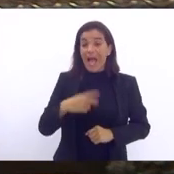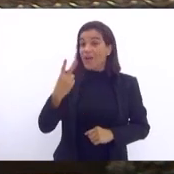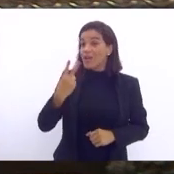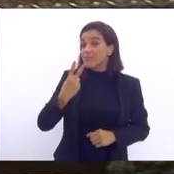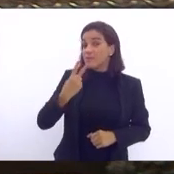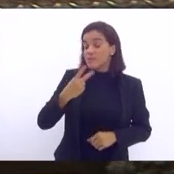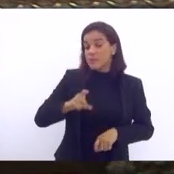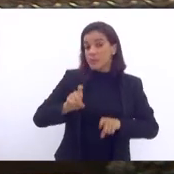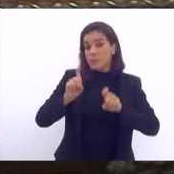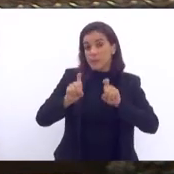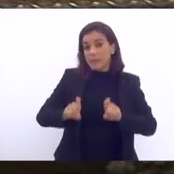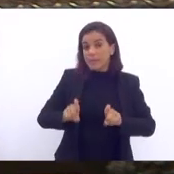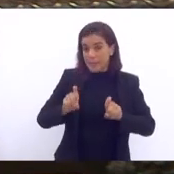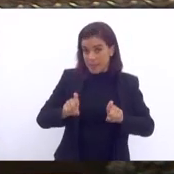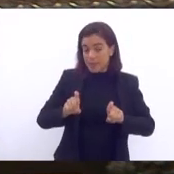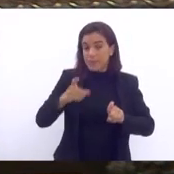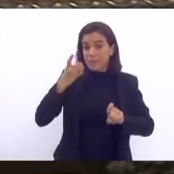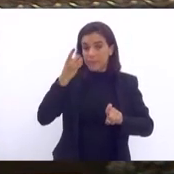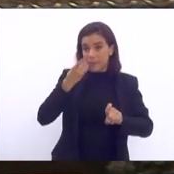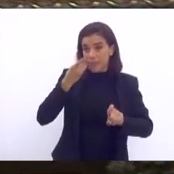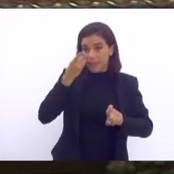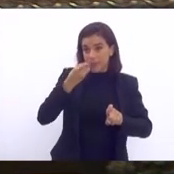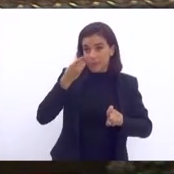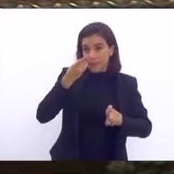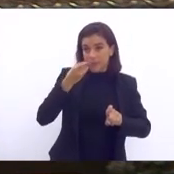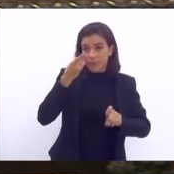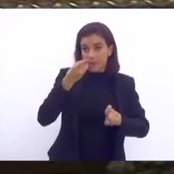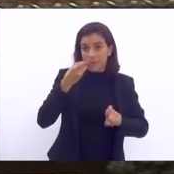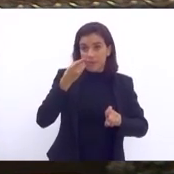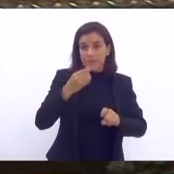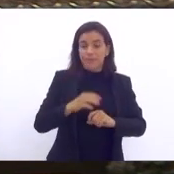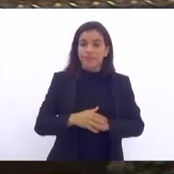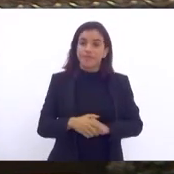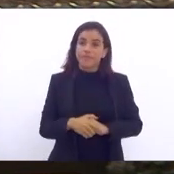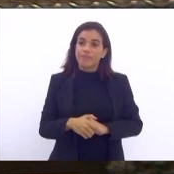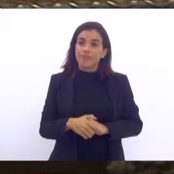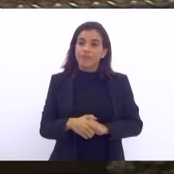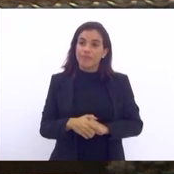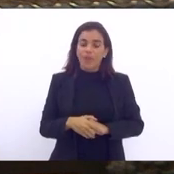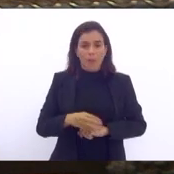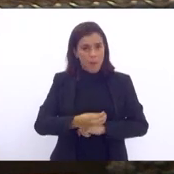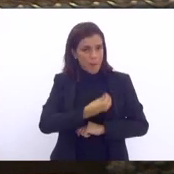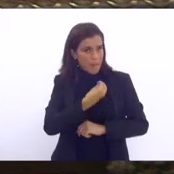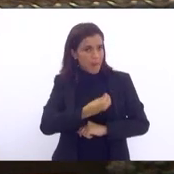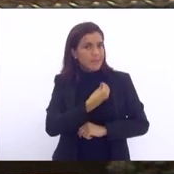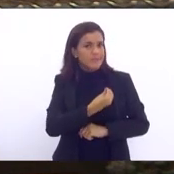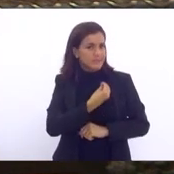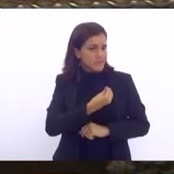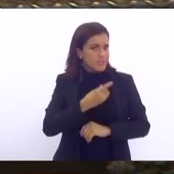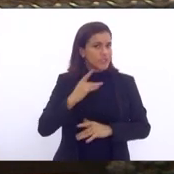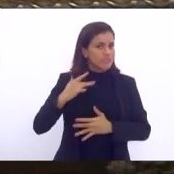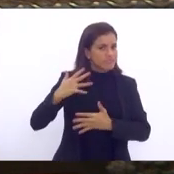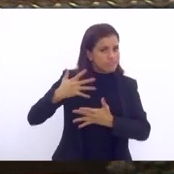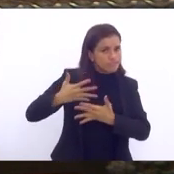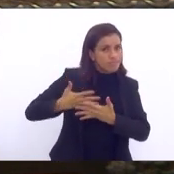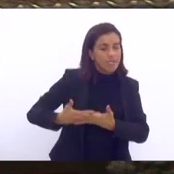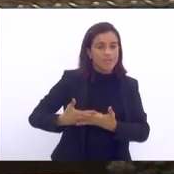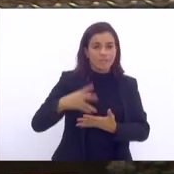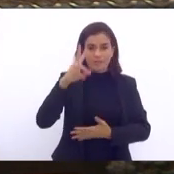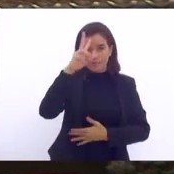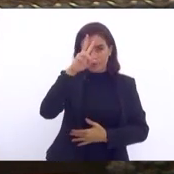deputado, eu participei um pouco da história desse parlamento. E aí, eu fiz questão